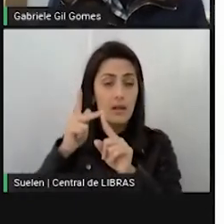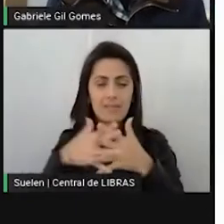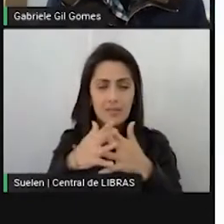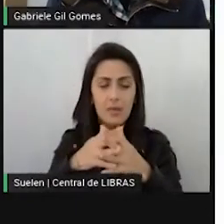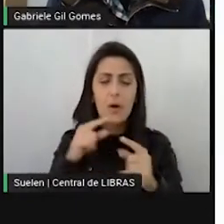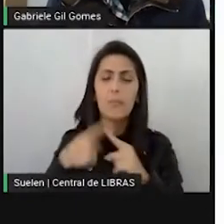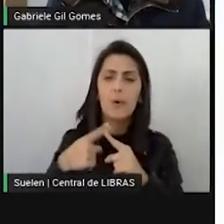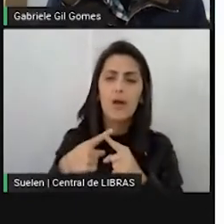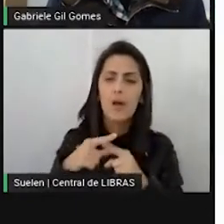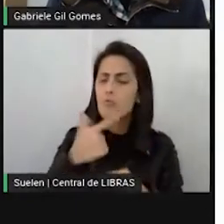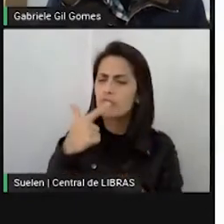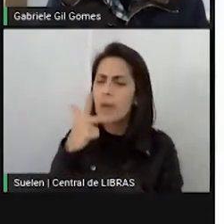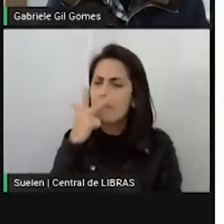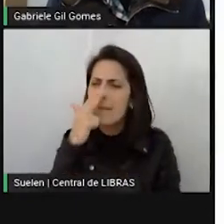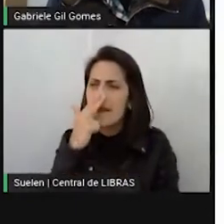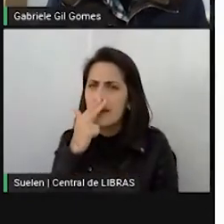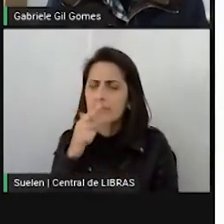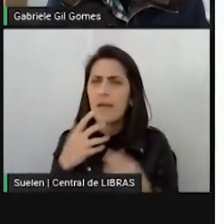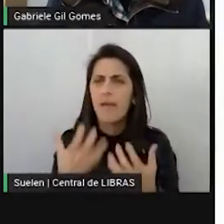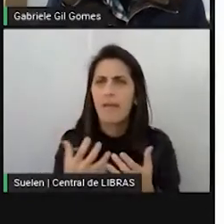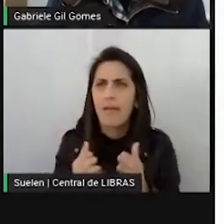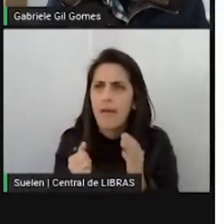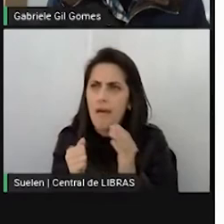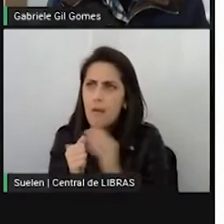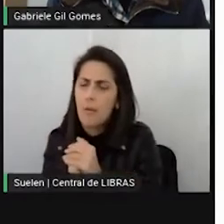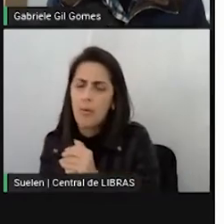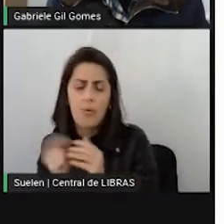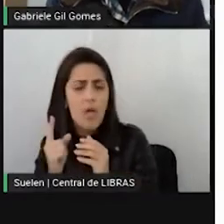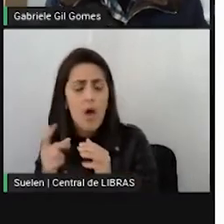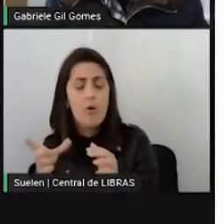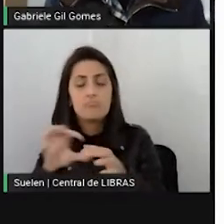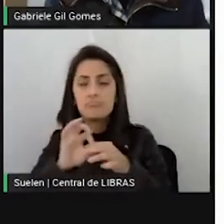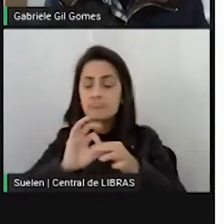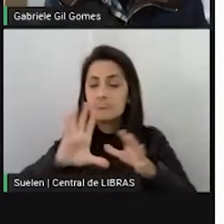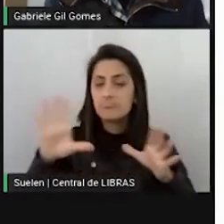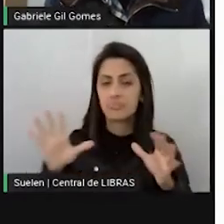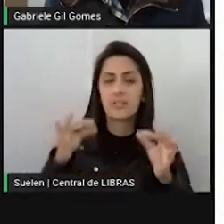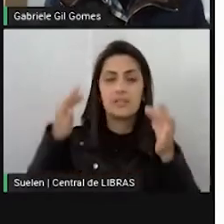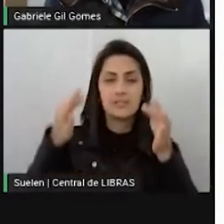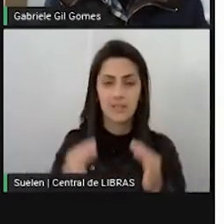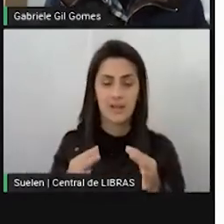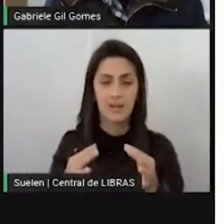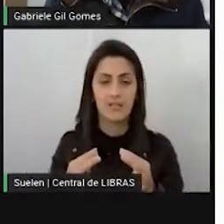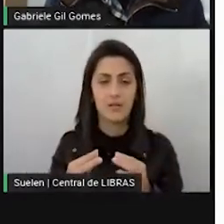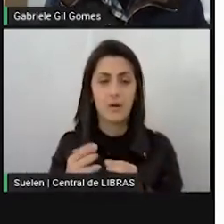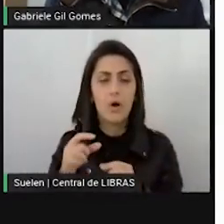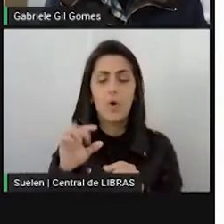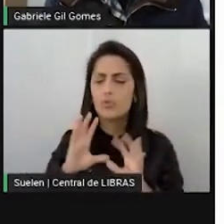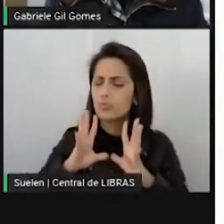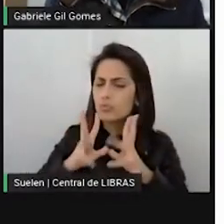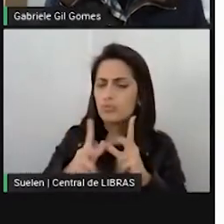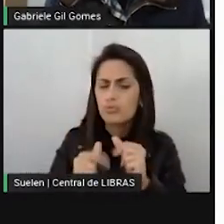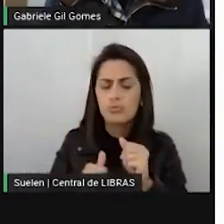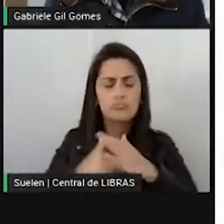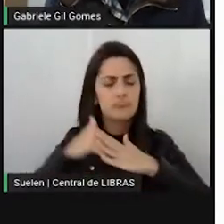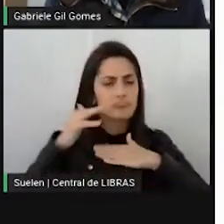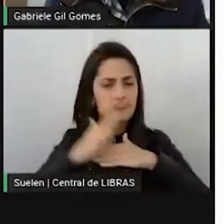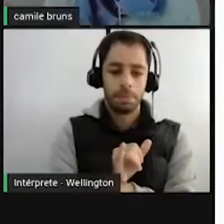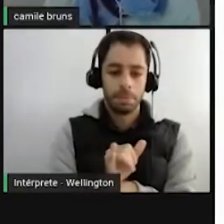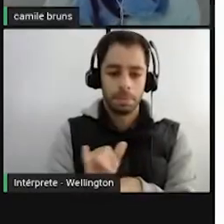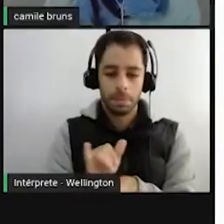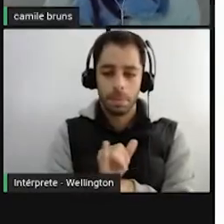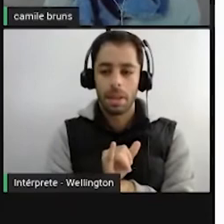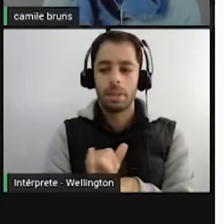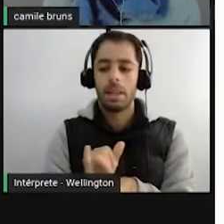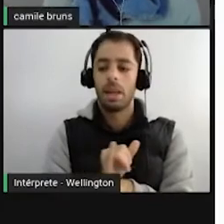atividade a comissão mista lembrou que o link de acesso ao balanço também é importante as funcionárias que estão à frente